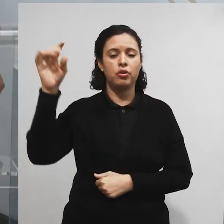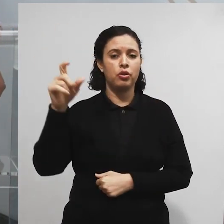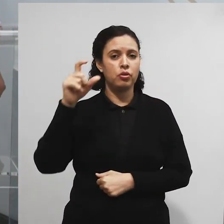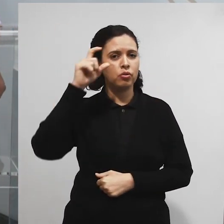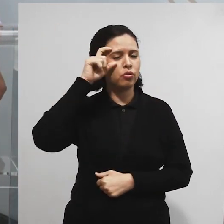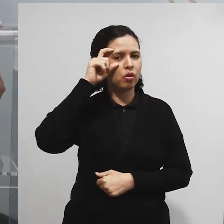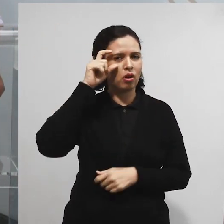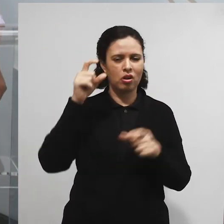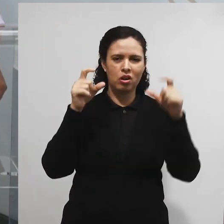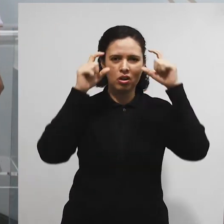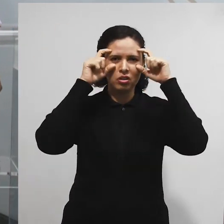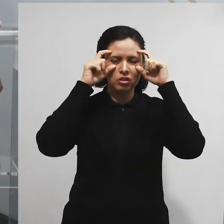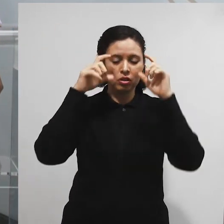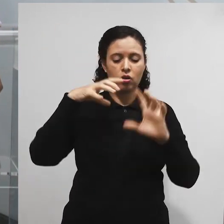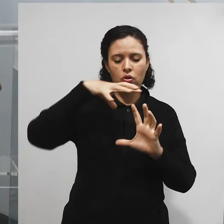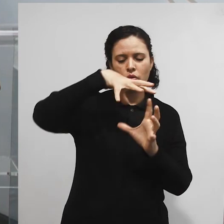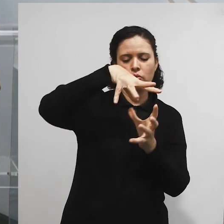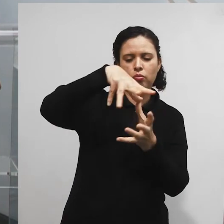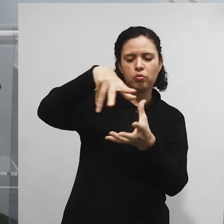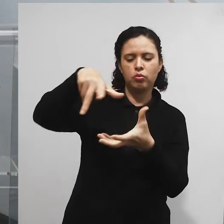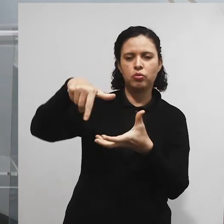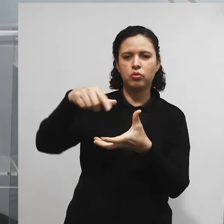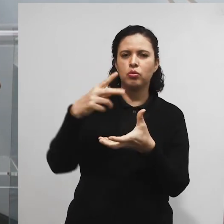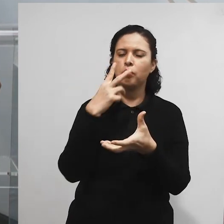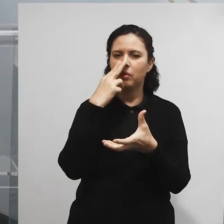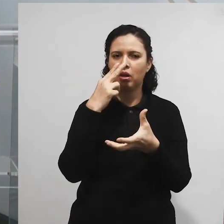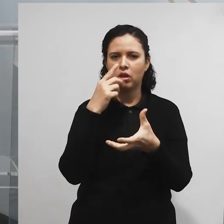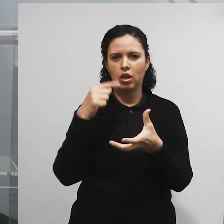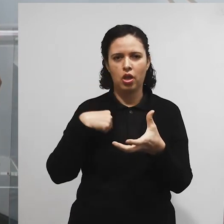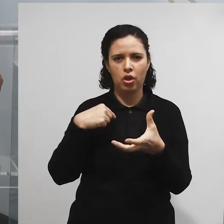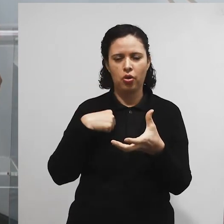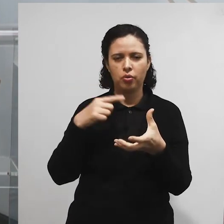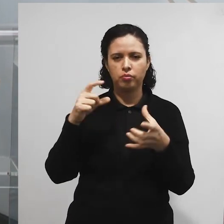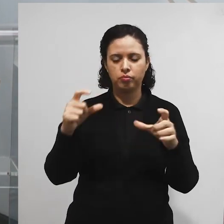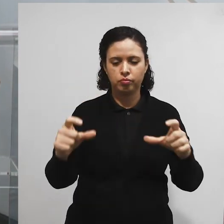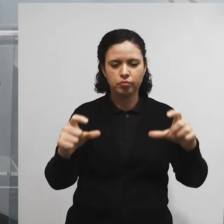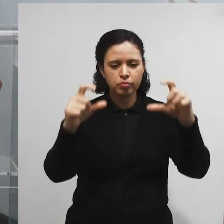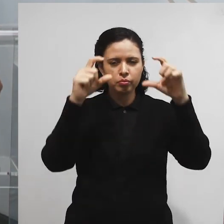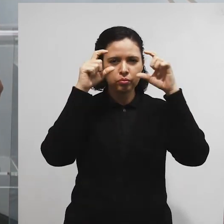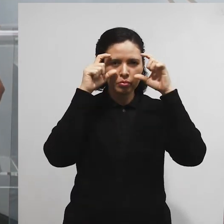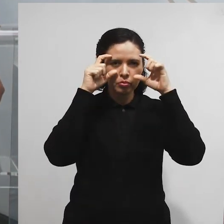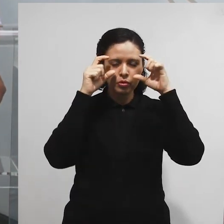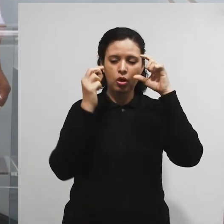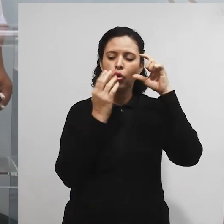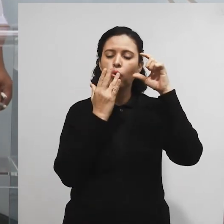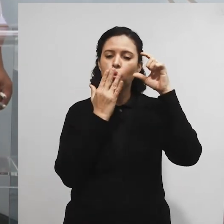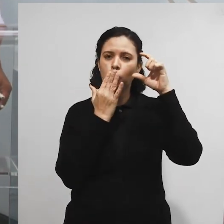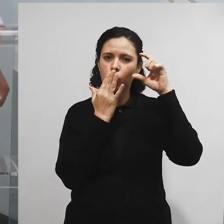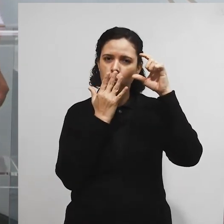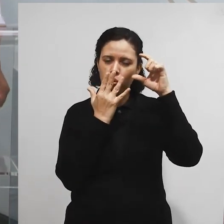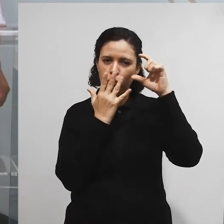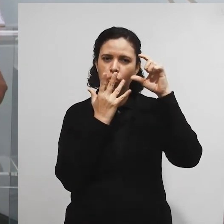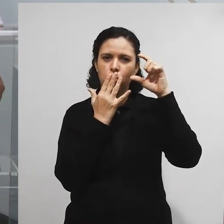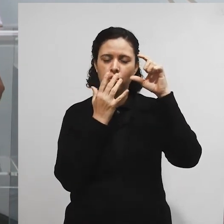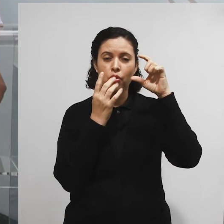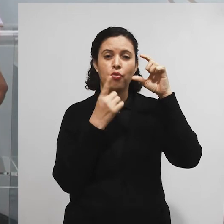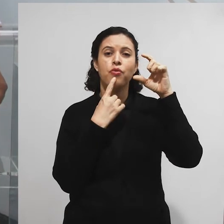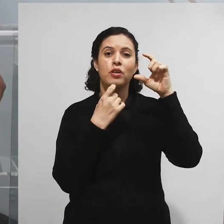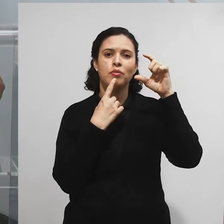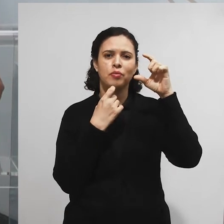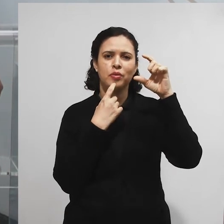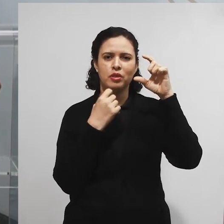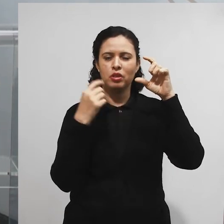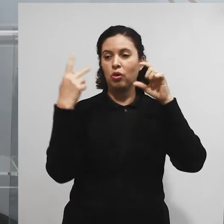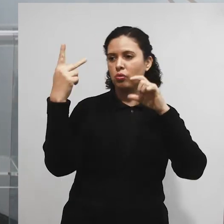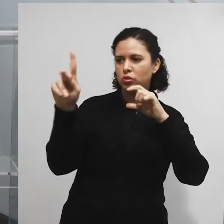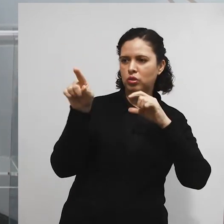como se o mundo fosse visto a partir da lente de óculos de cores diferentes. Então, o meu óculos tem a lente vermelha, o seu